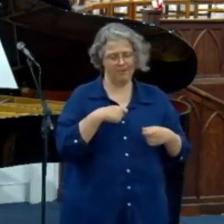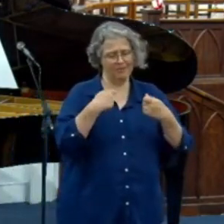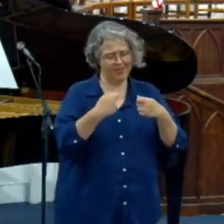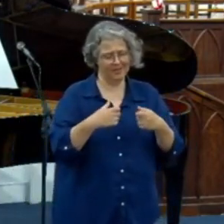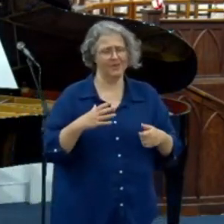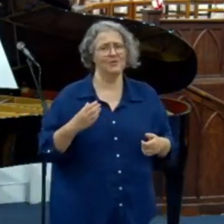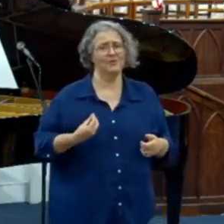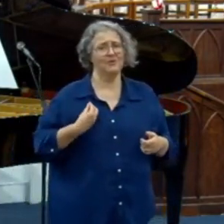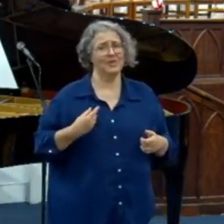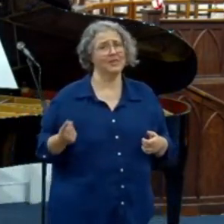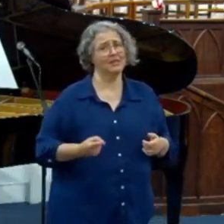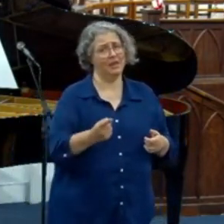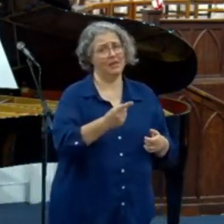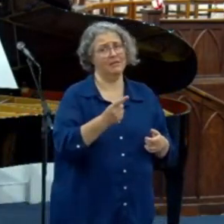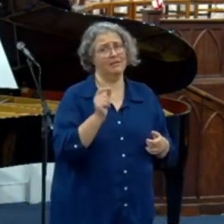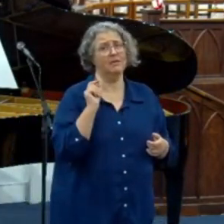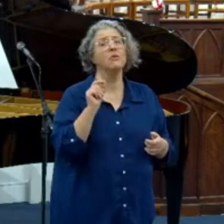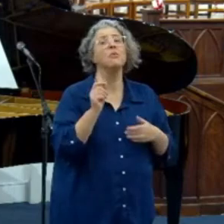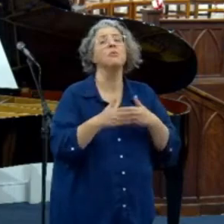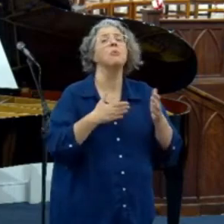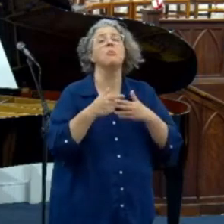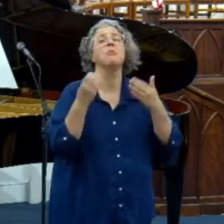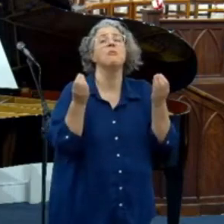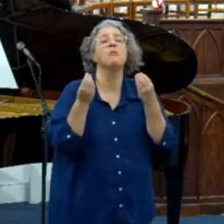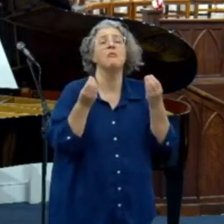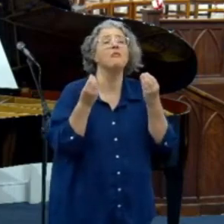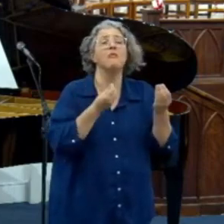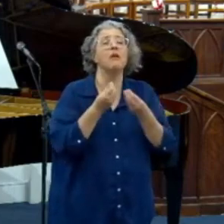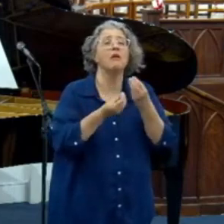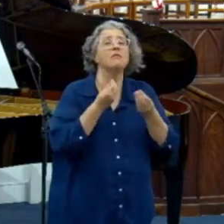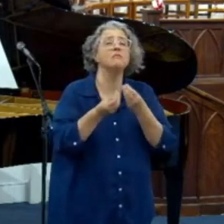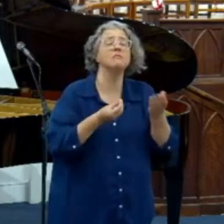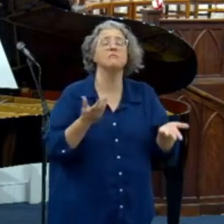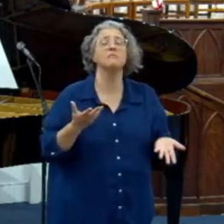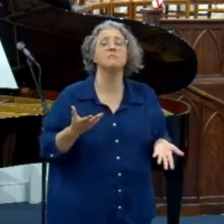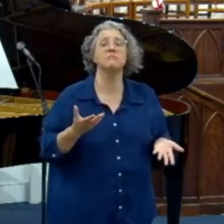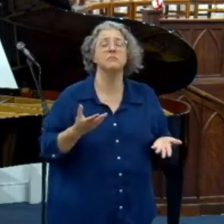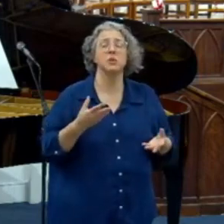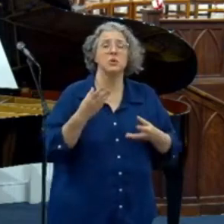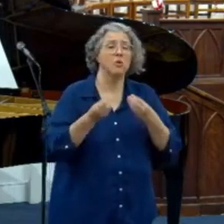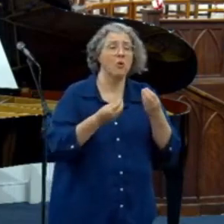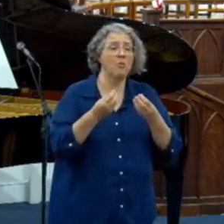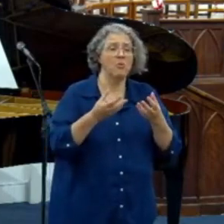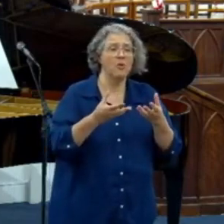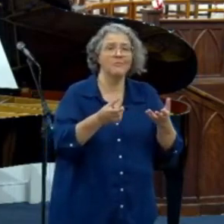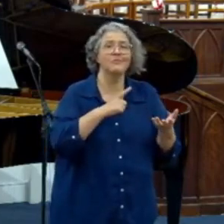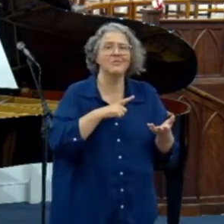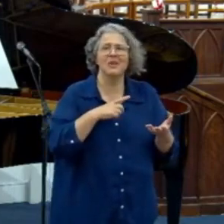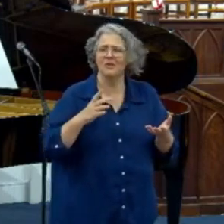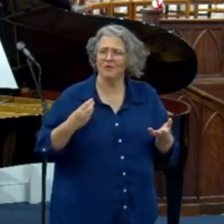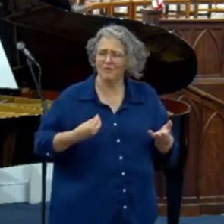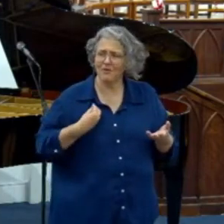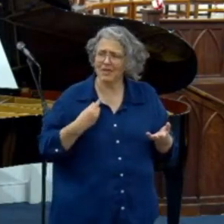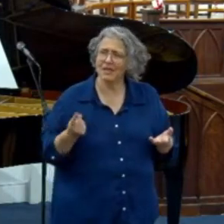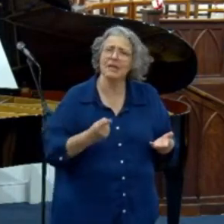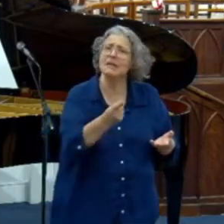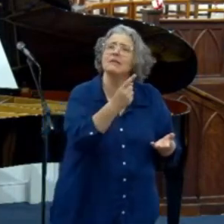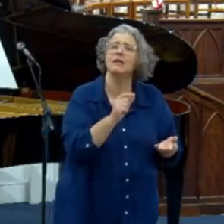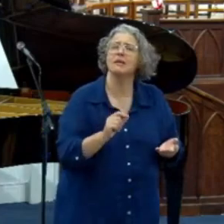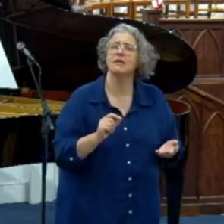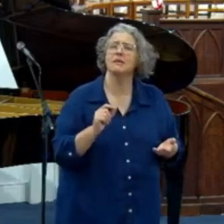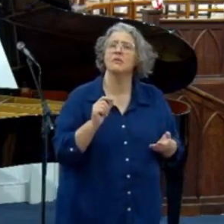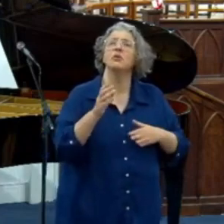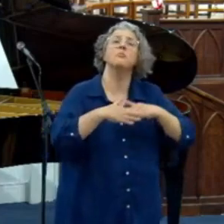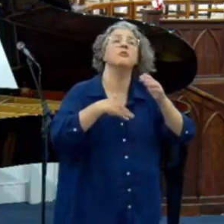eterna, Senhor. Mas como é que eu faço? Como é que eu herdo a vida eterna? O que